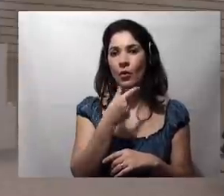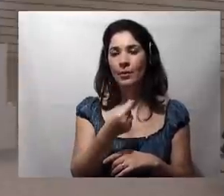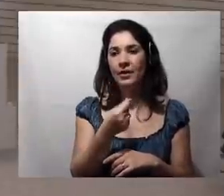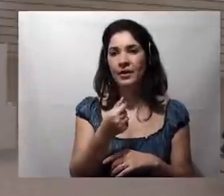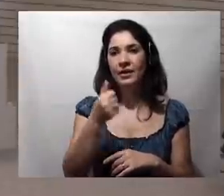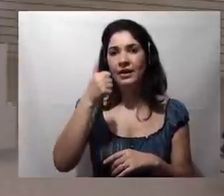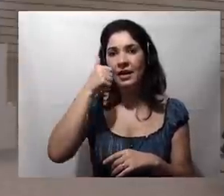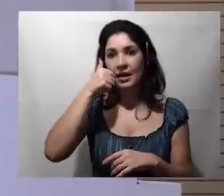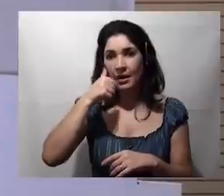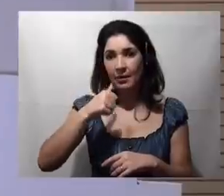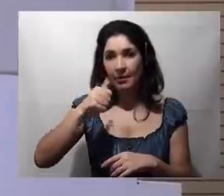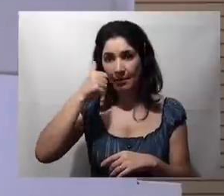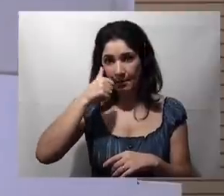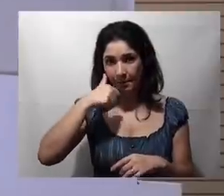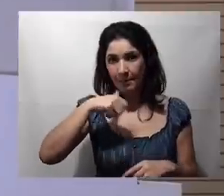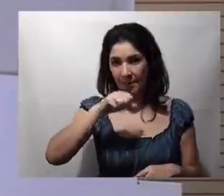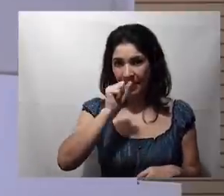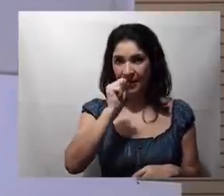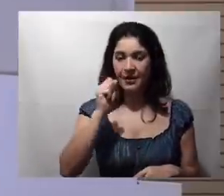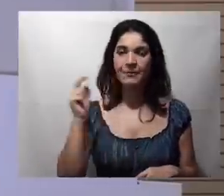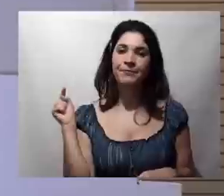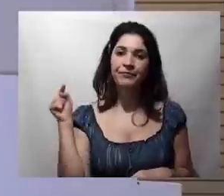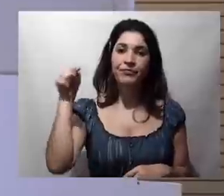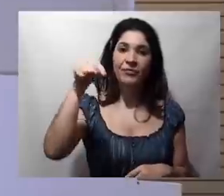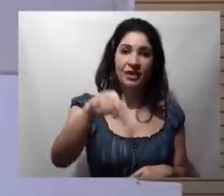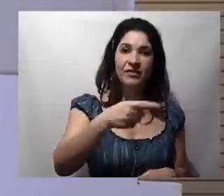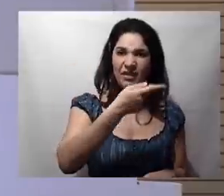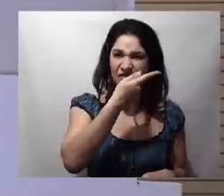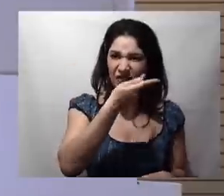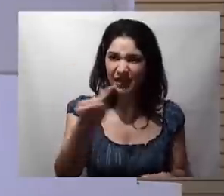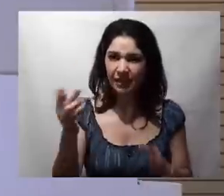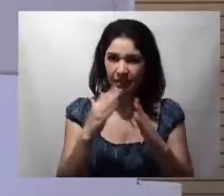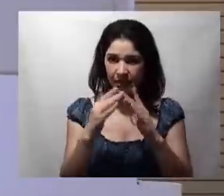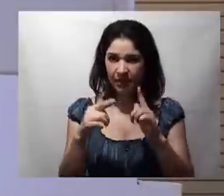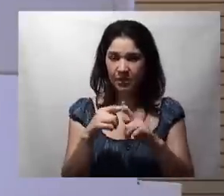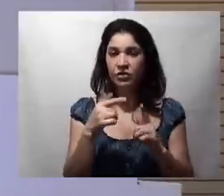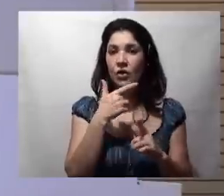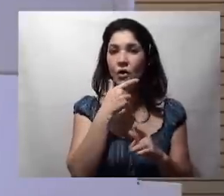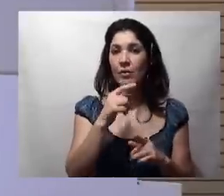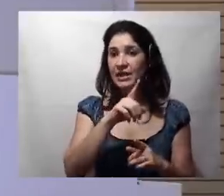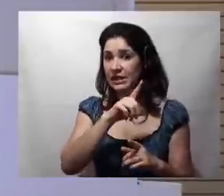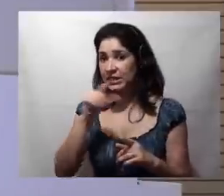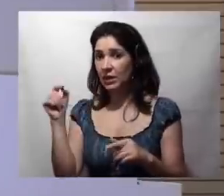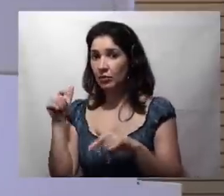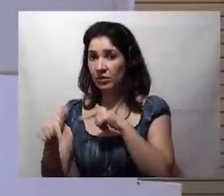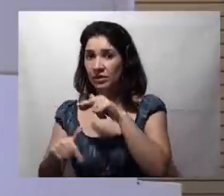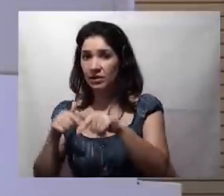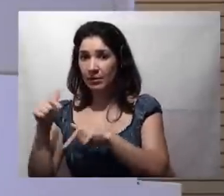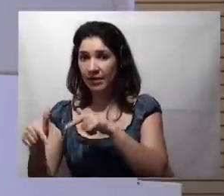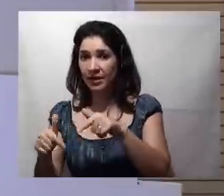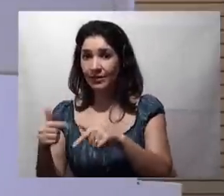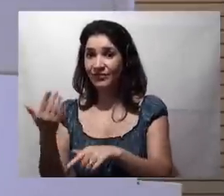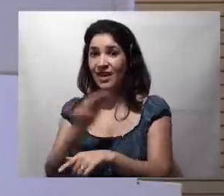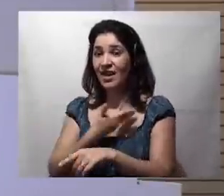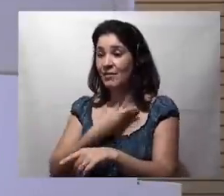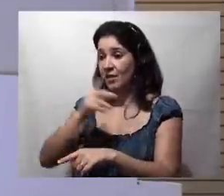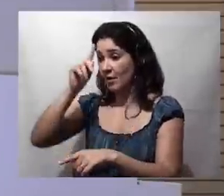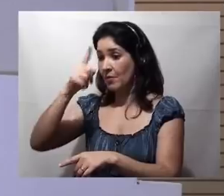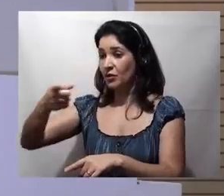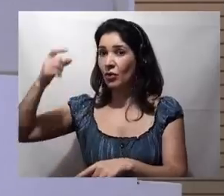que a mãe vem na nossa igreja ainda não é membro da igreja ele saiu para trabalhar um amigo dele mandou matar